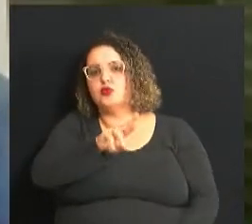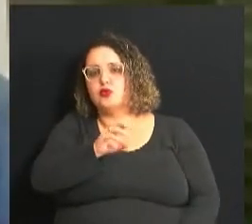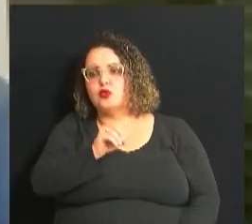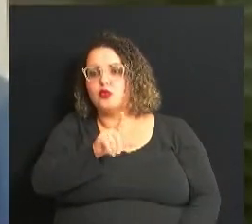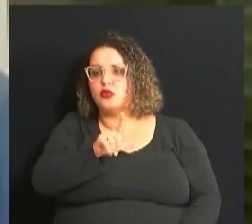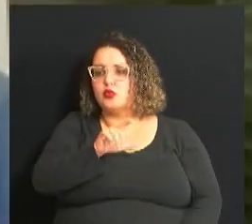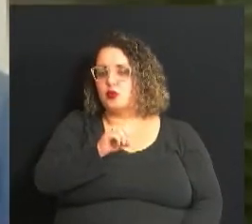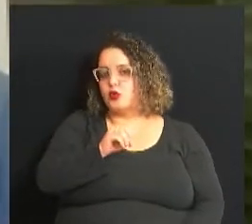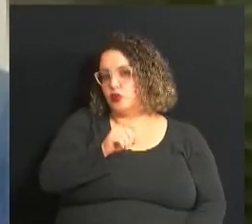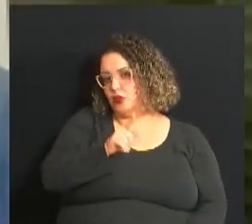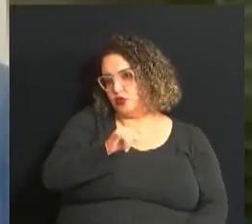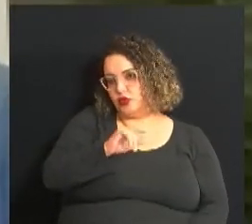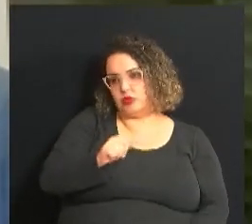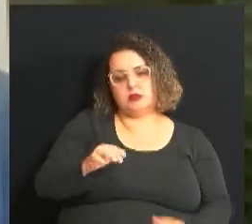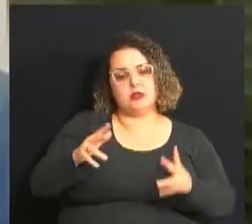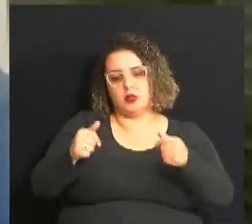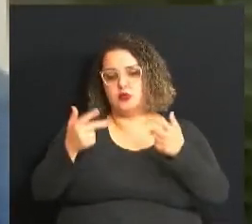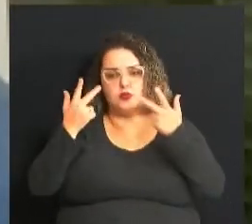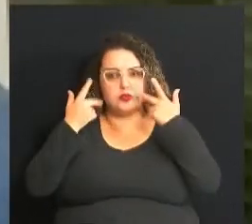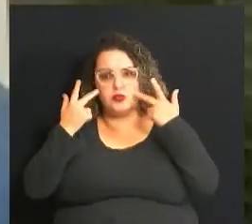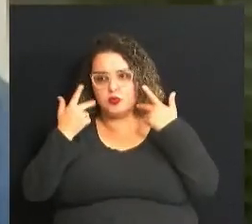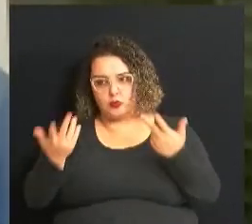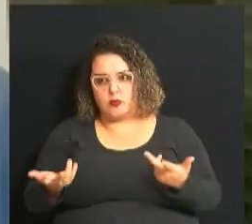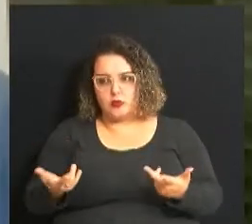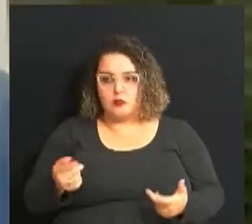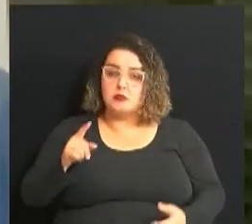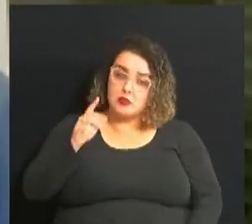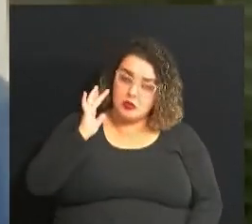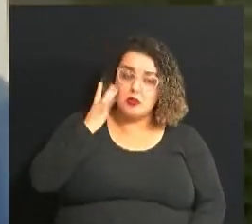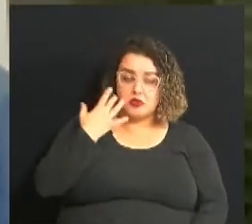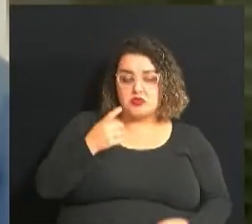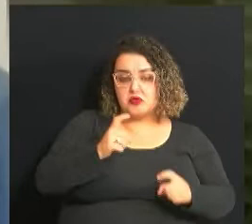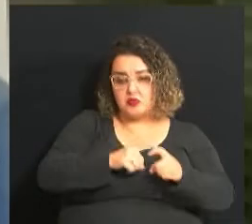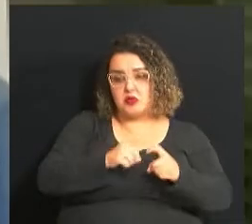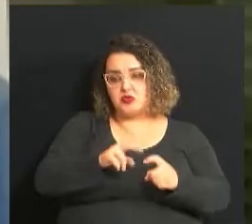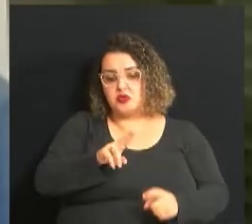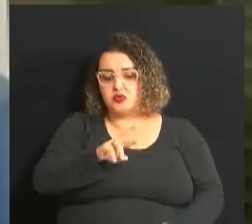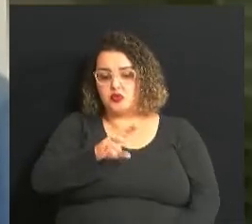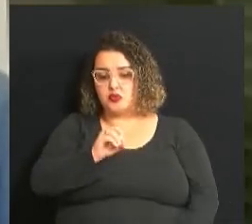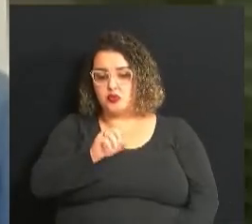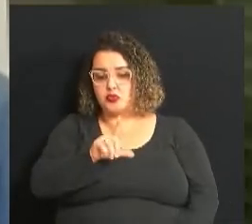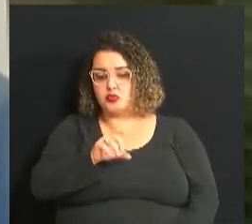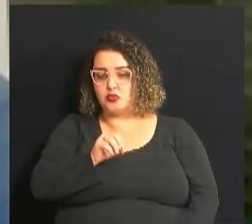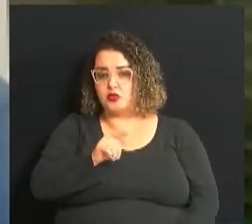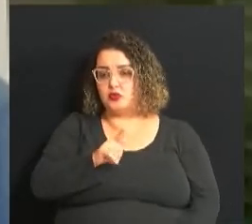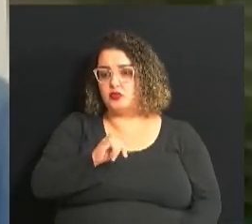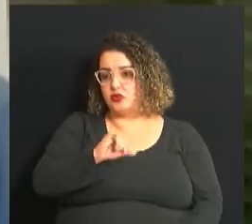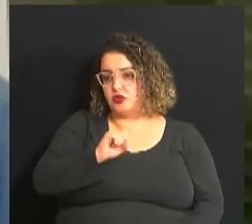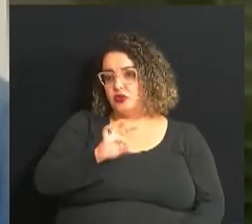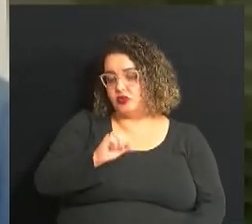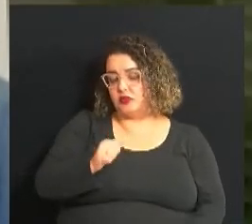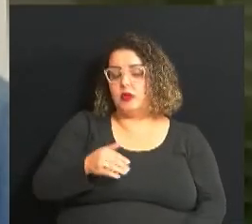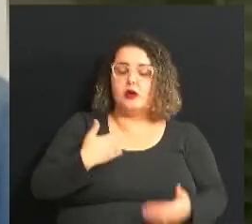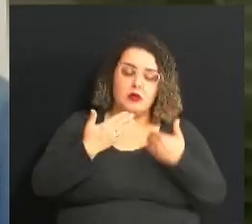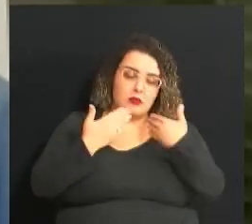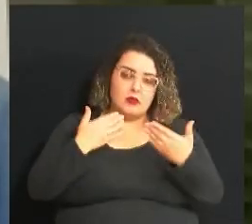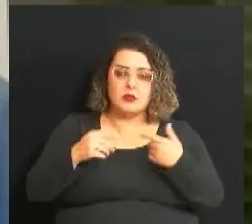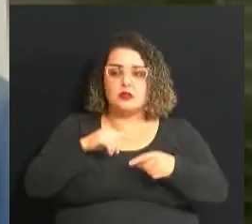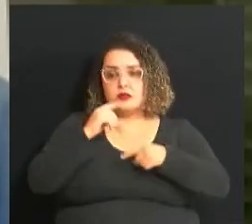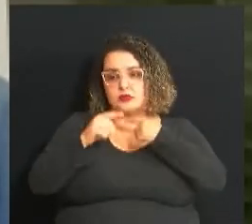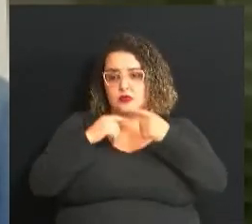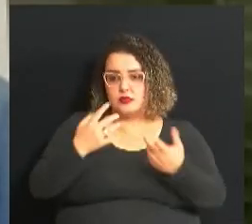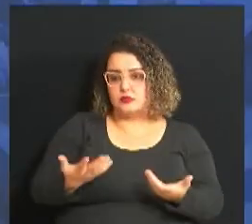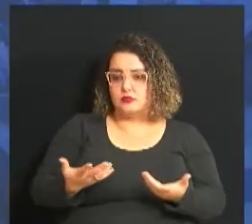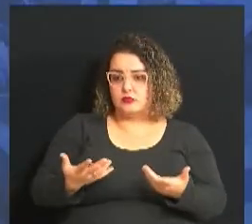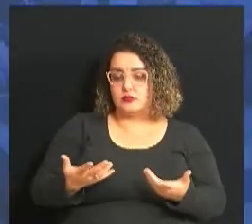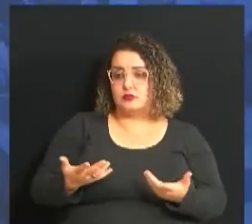tudo normal. Então, eu acho que seria um urologista que ele poderia conversar e tirar suas dúvidas, né? Até citou o exemplo,